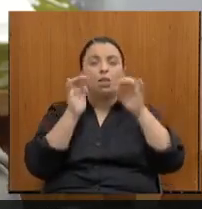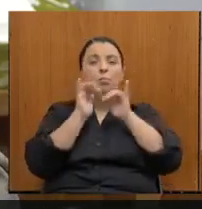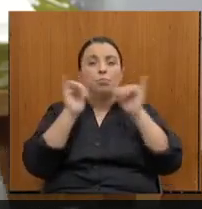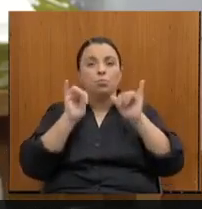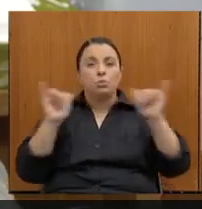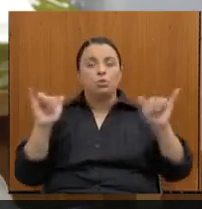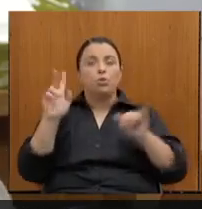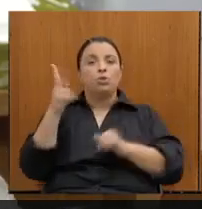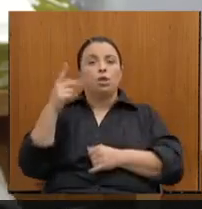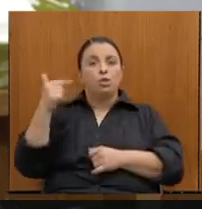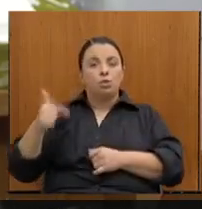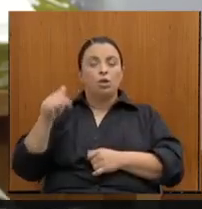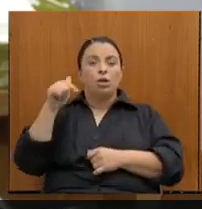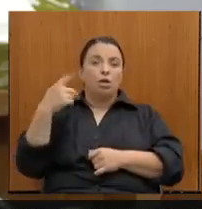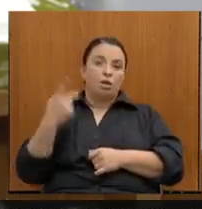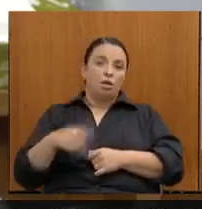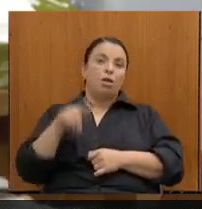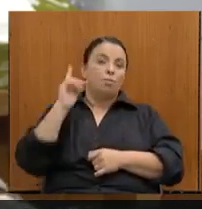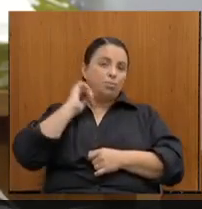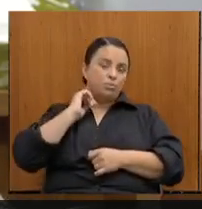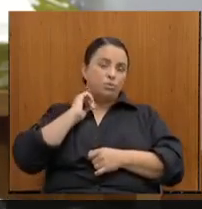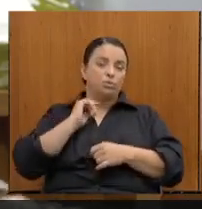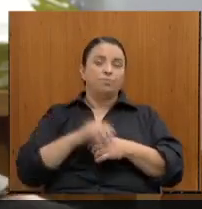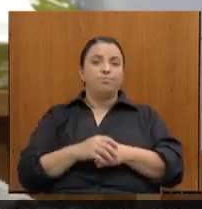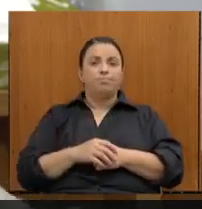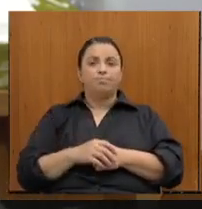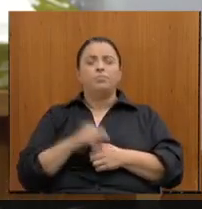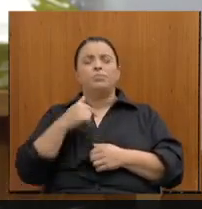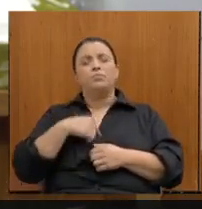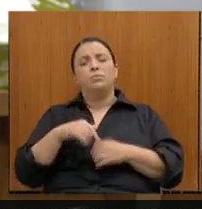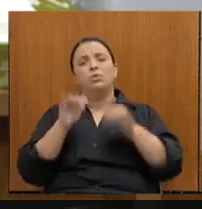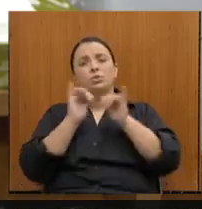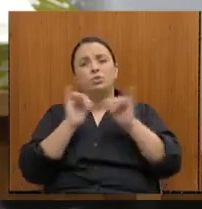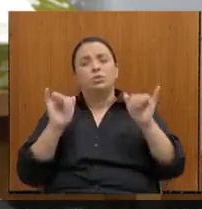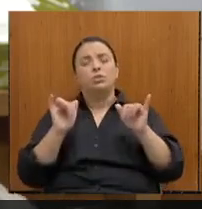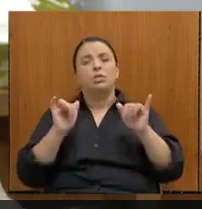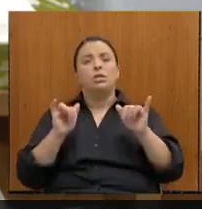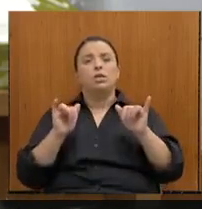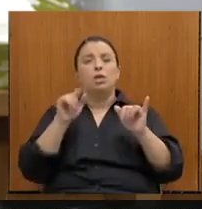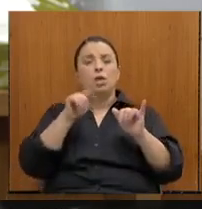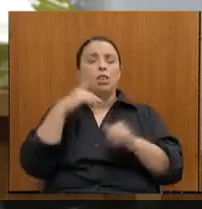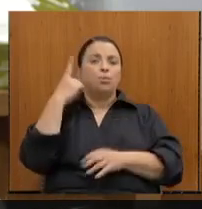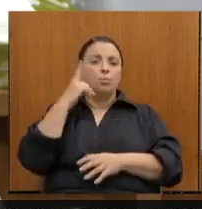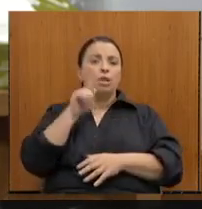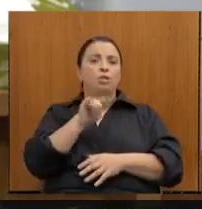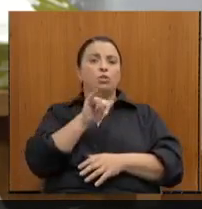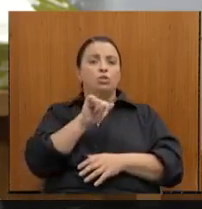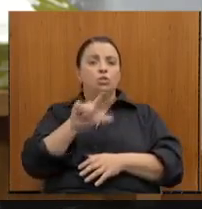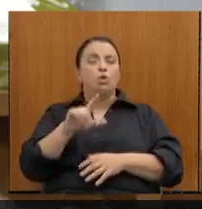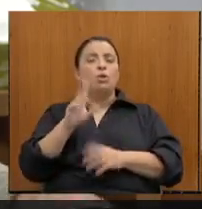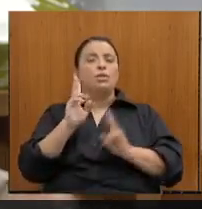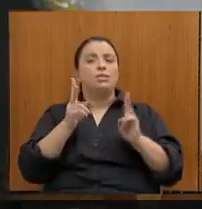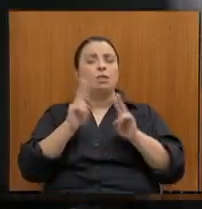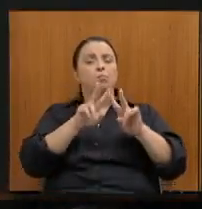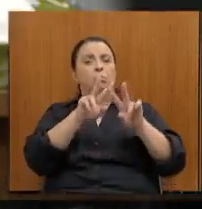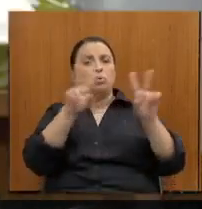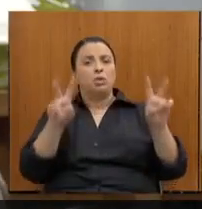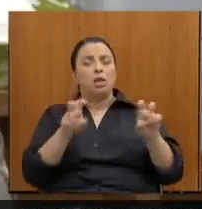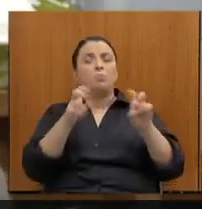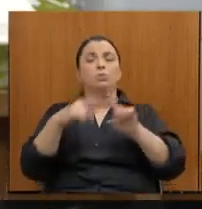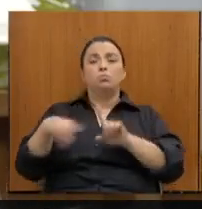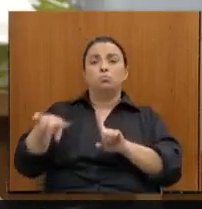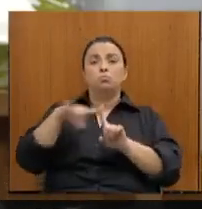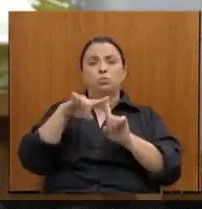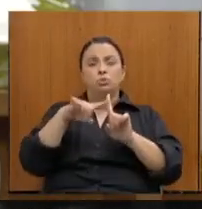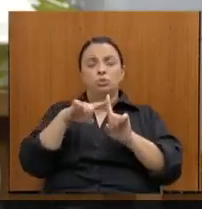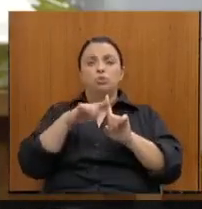Minas Gerais e dizer Deputado hoje o seu sempre surpreendendo aí com é muito positivas